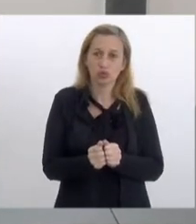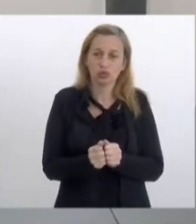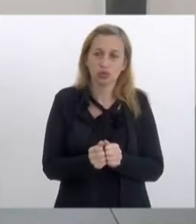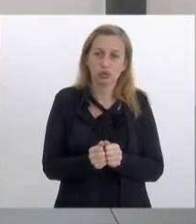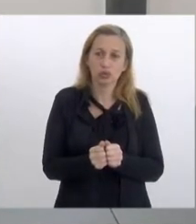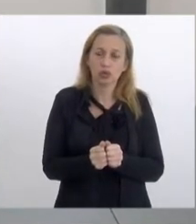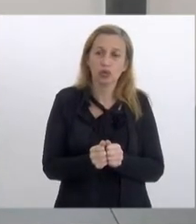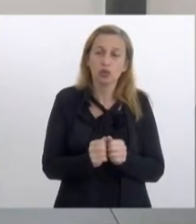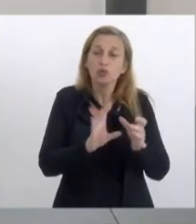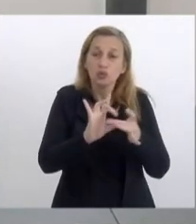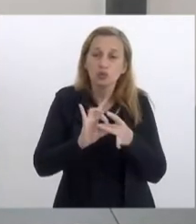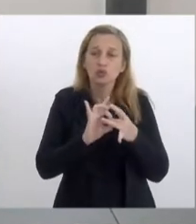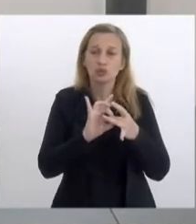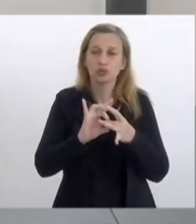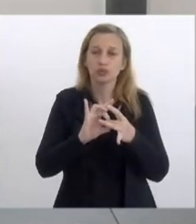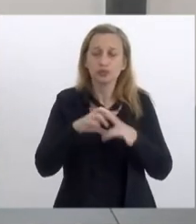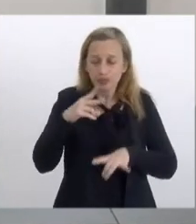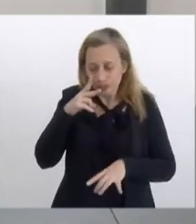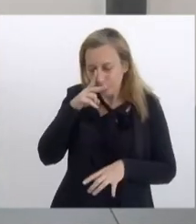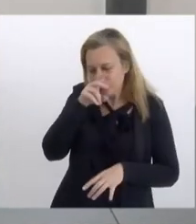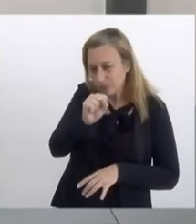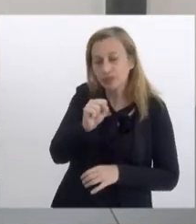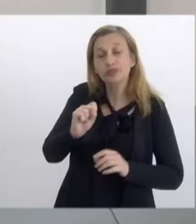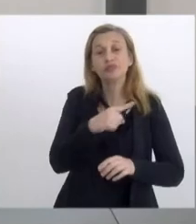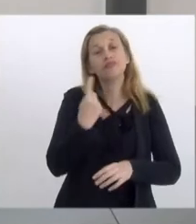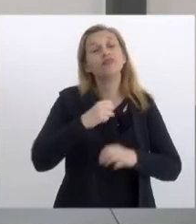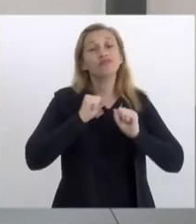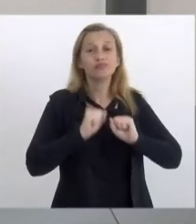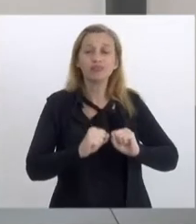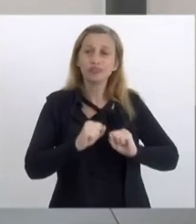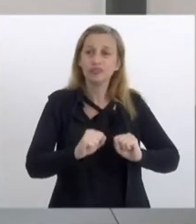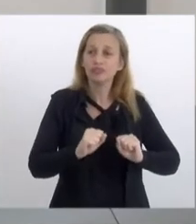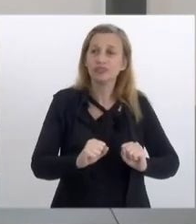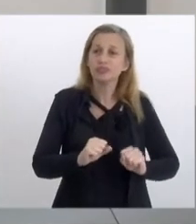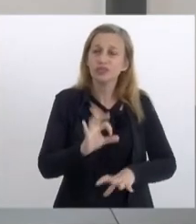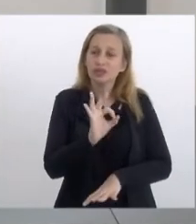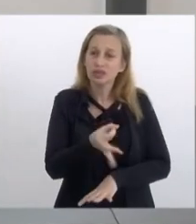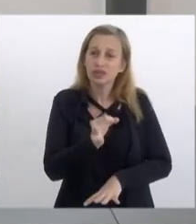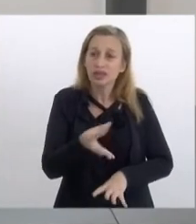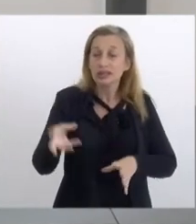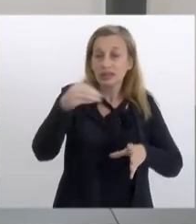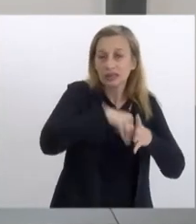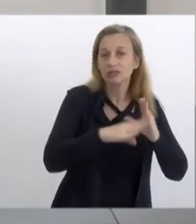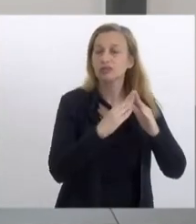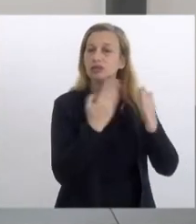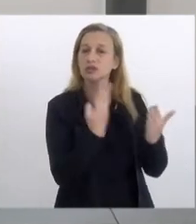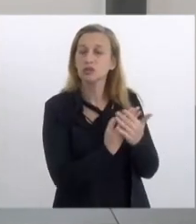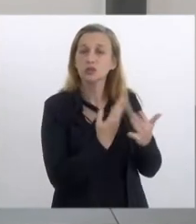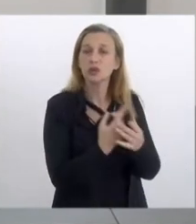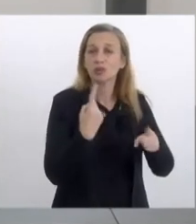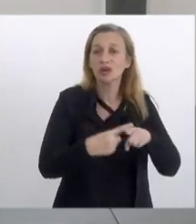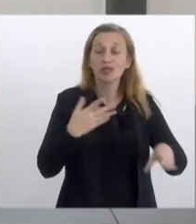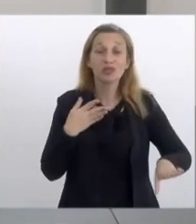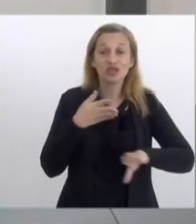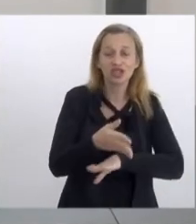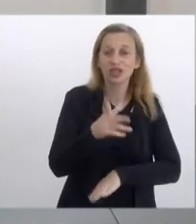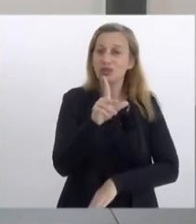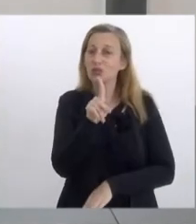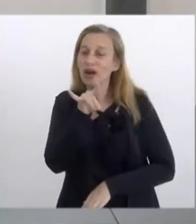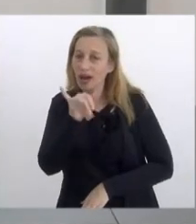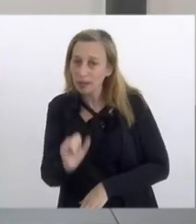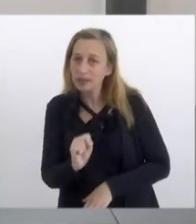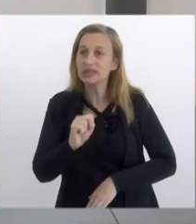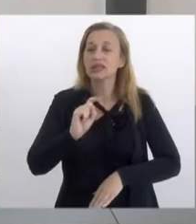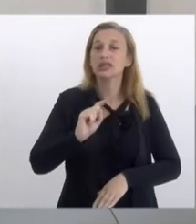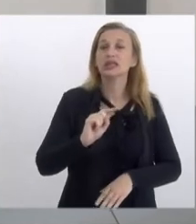vamos unir essa força para que possamos potencializar dentro das escolas. Porque para chegar no CAPS, para chegar